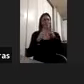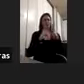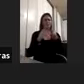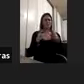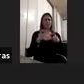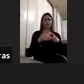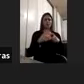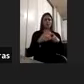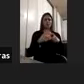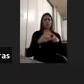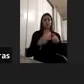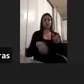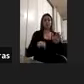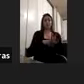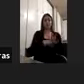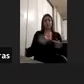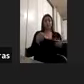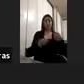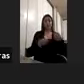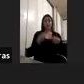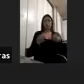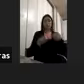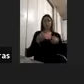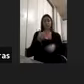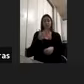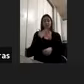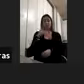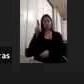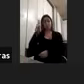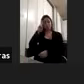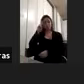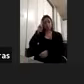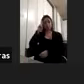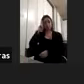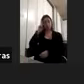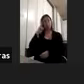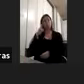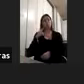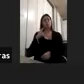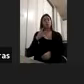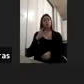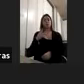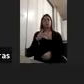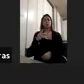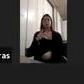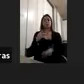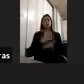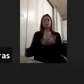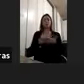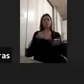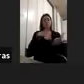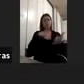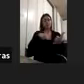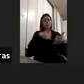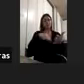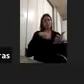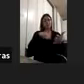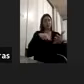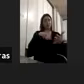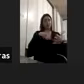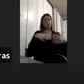no carro, né? Ele chamou o Uber, entrou no carro, aí ele começou a ver lá as mensagens chegando no e-mail. Quando ele abriu